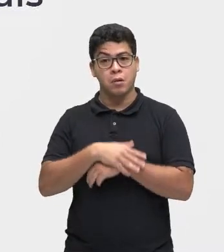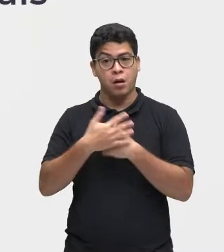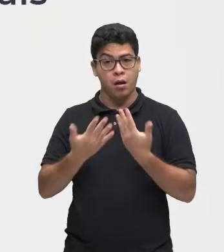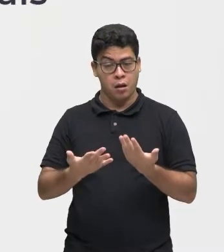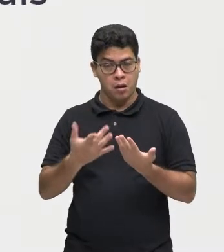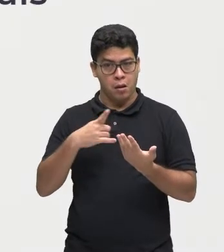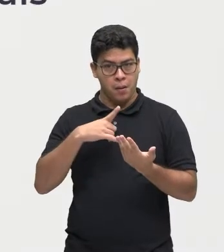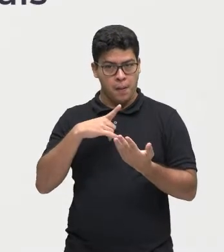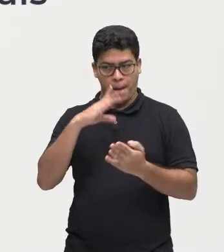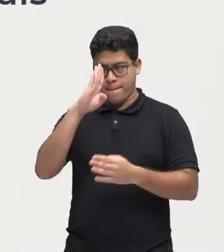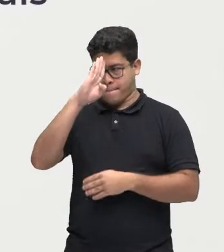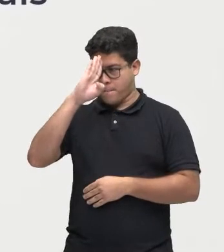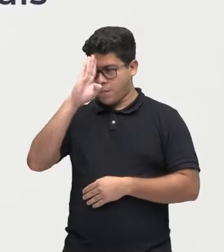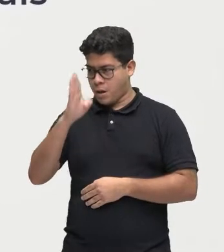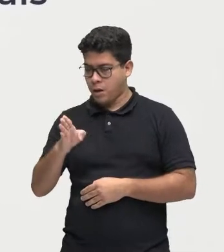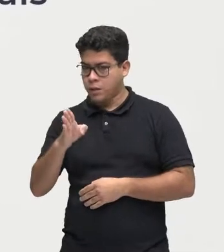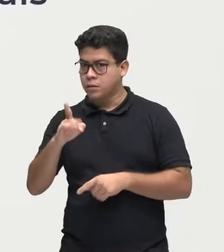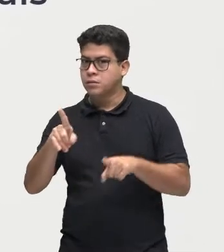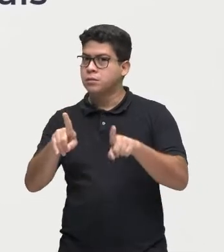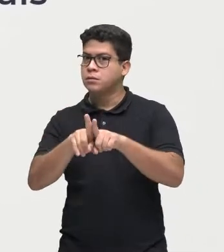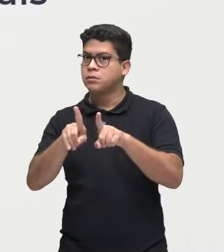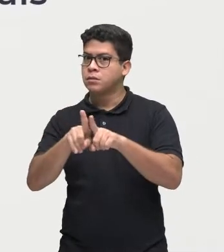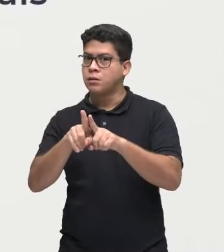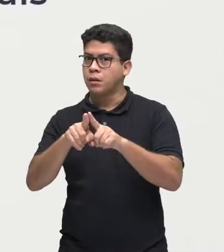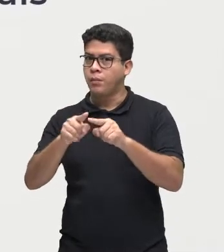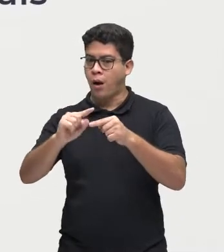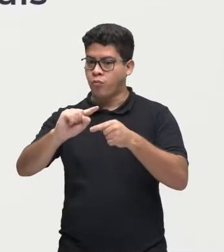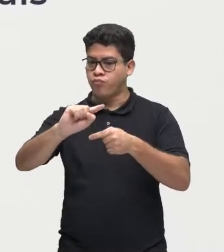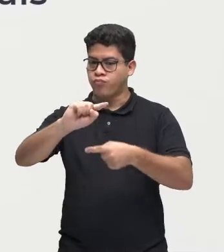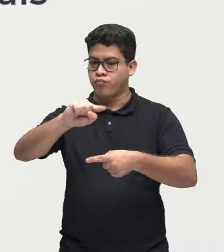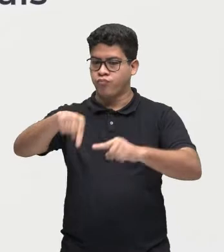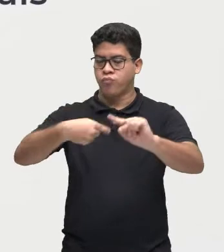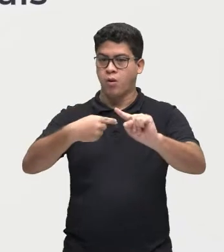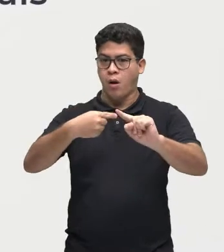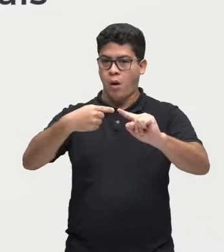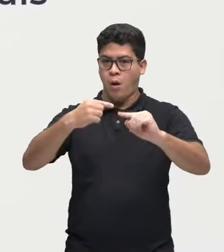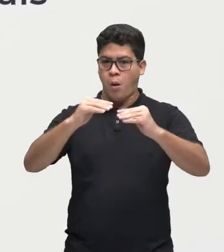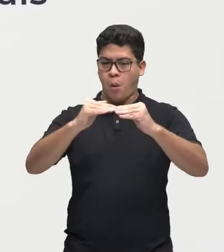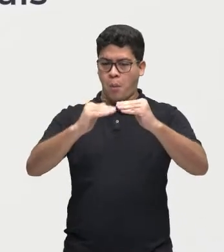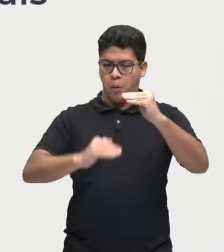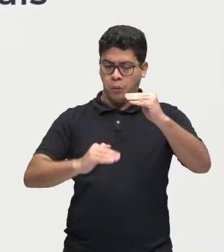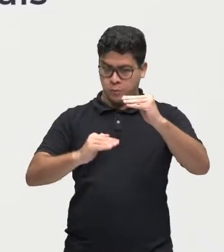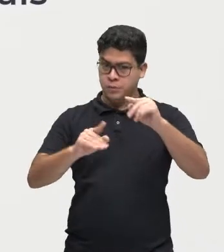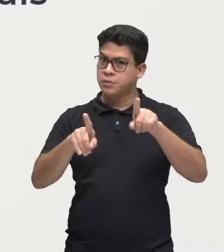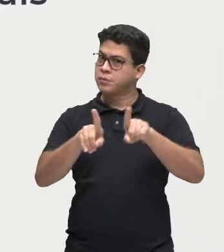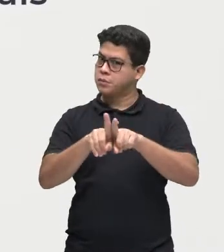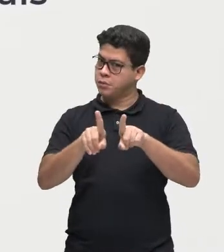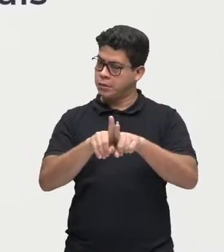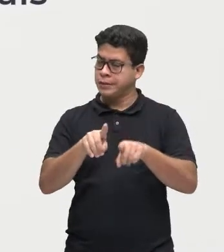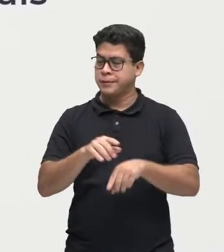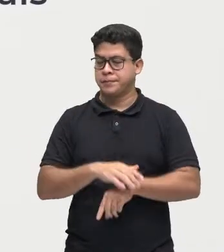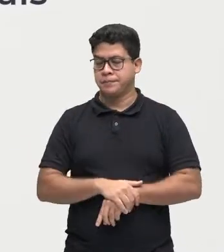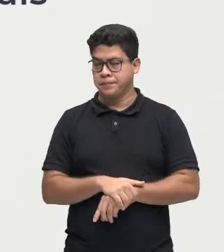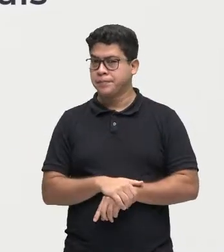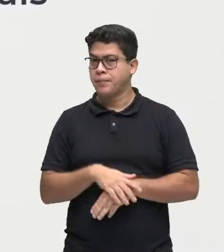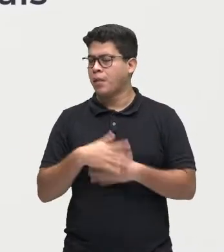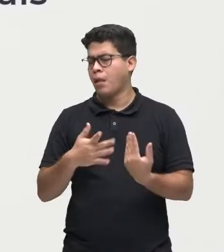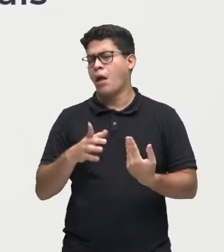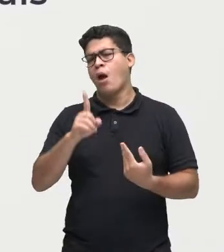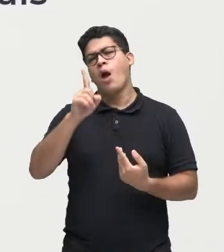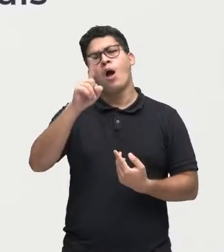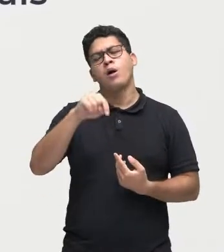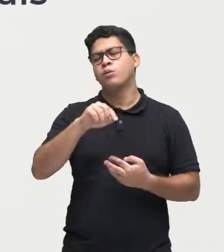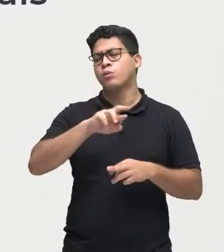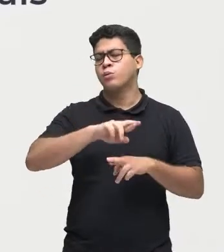direta e inversamente proporcionais. Elas vão fazer toda a diferença no nosso cálculo.